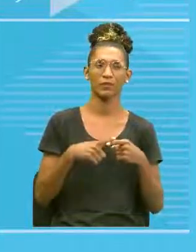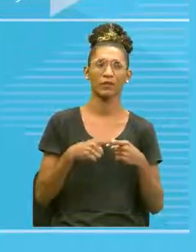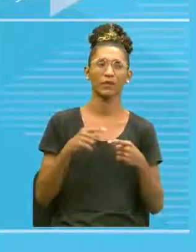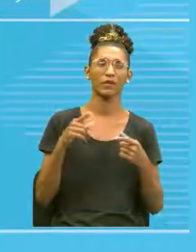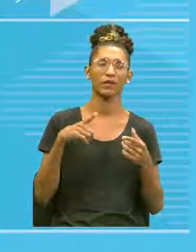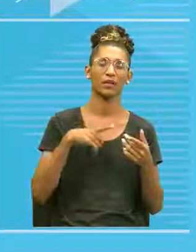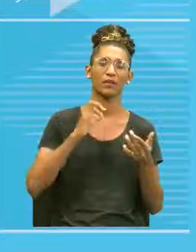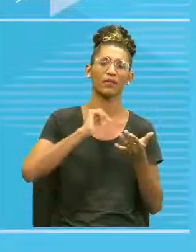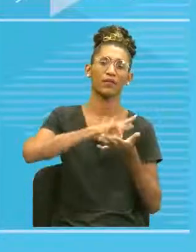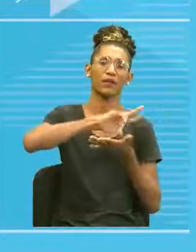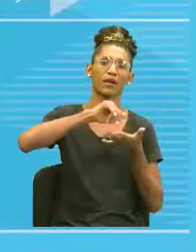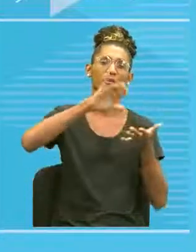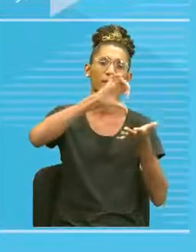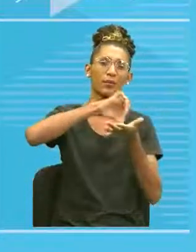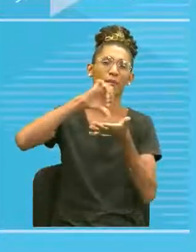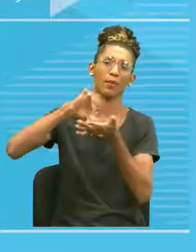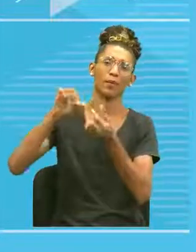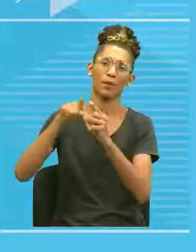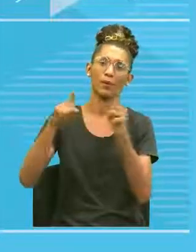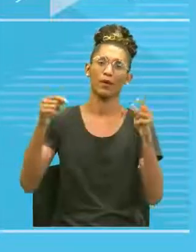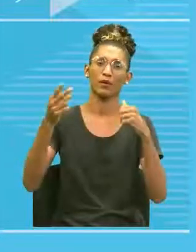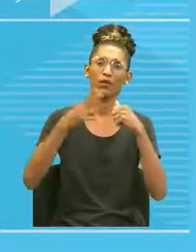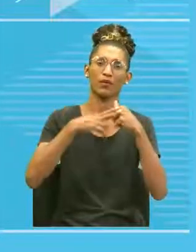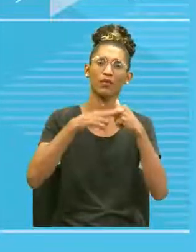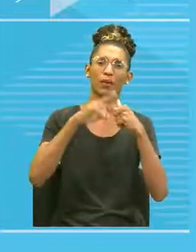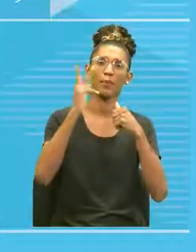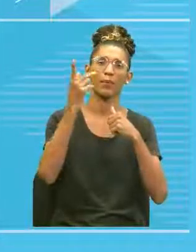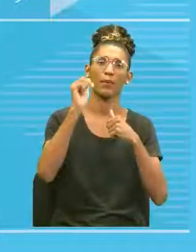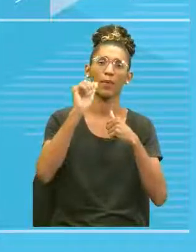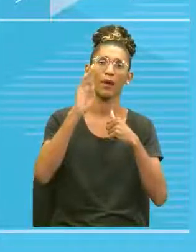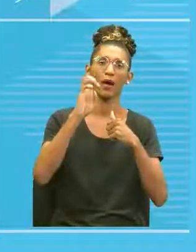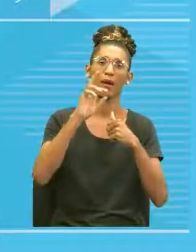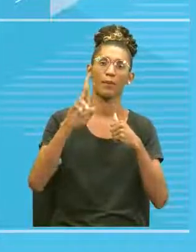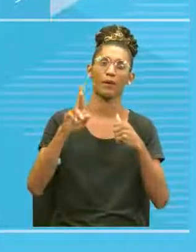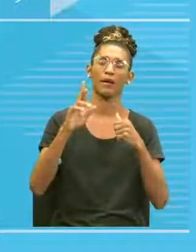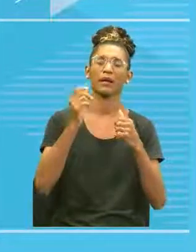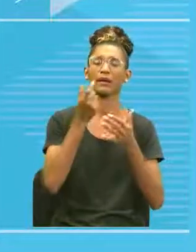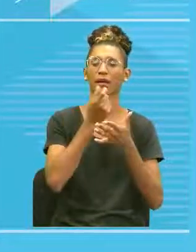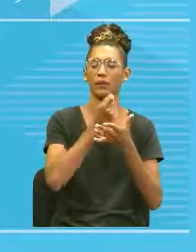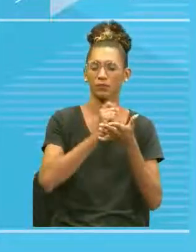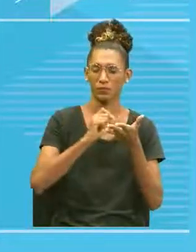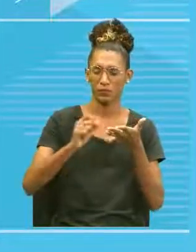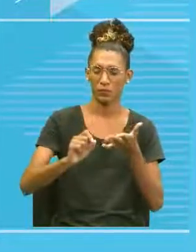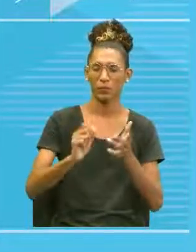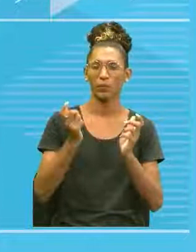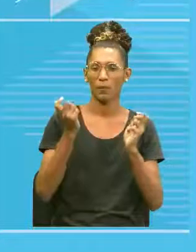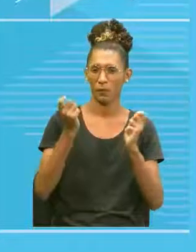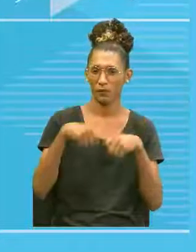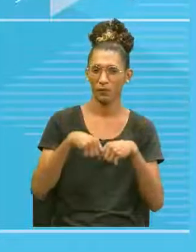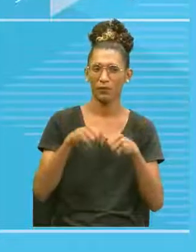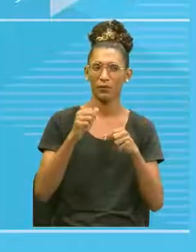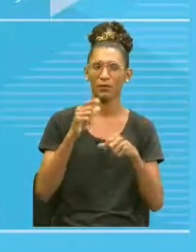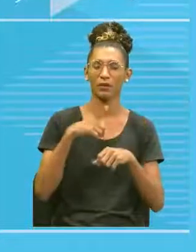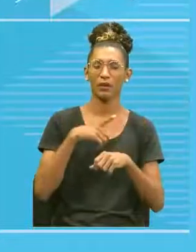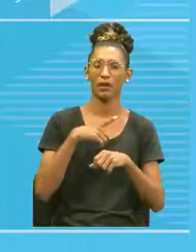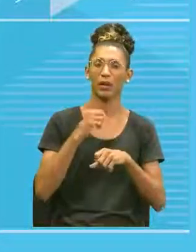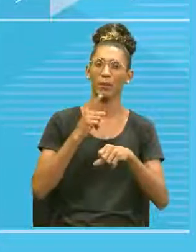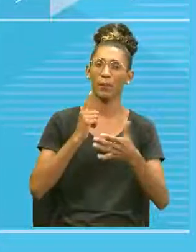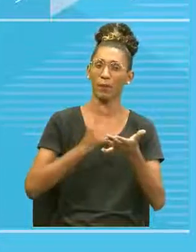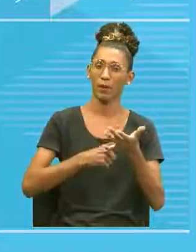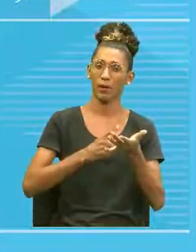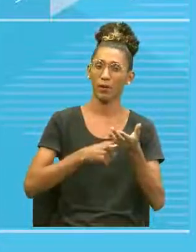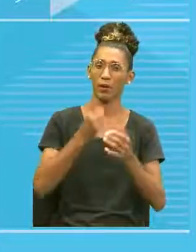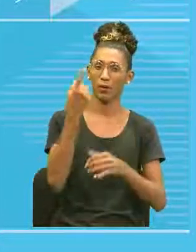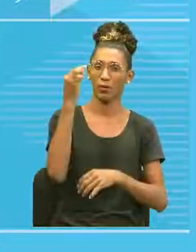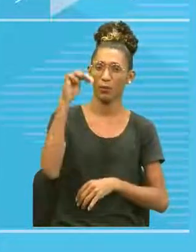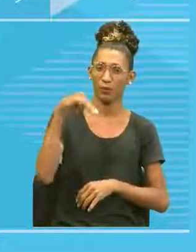várias cidades acompanhando mas o verbo haver que você tava anotando enquanto eu falava né da mas eu vou marcar aqui um minuto